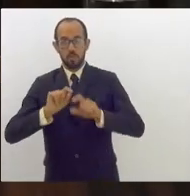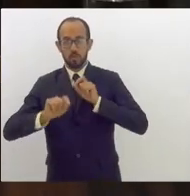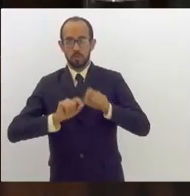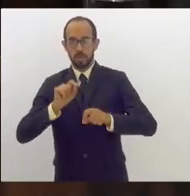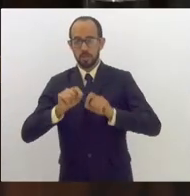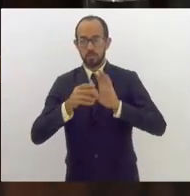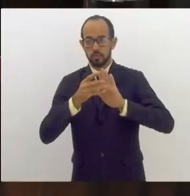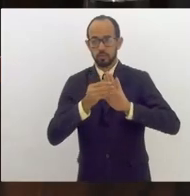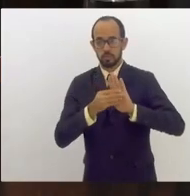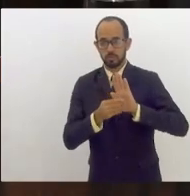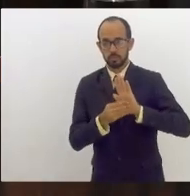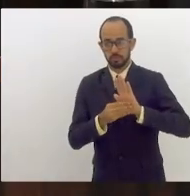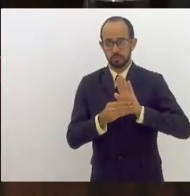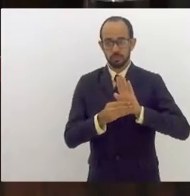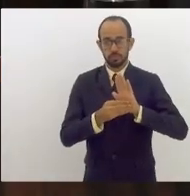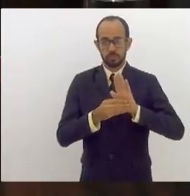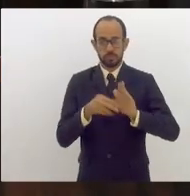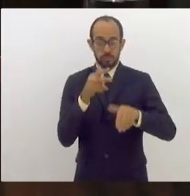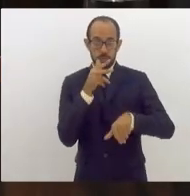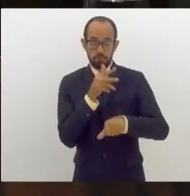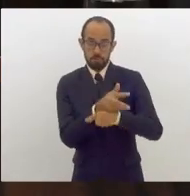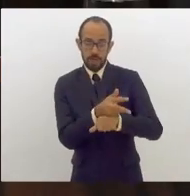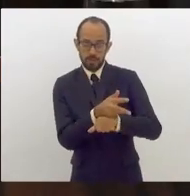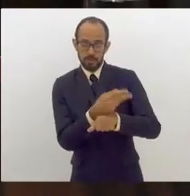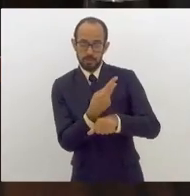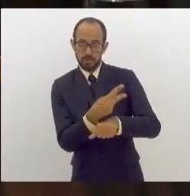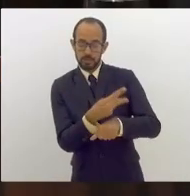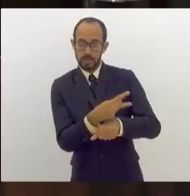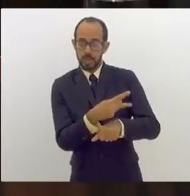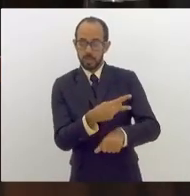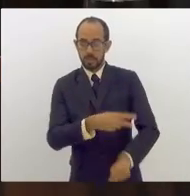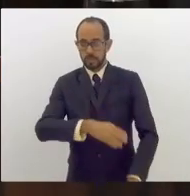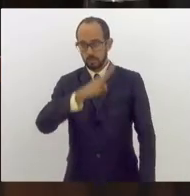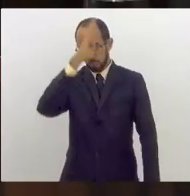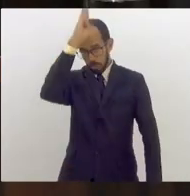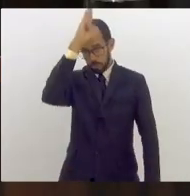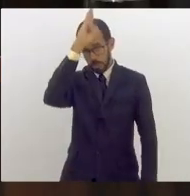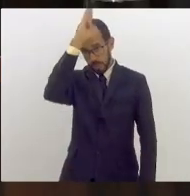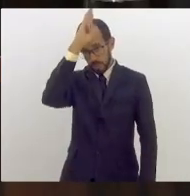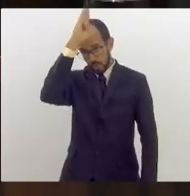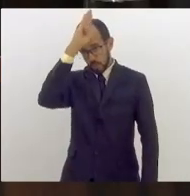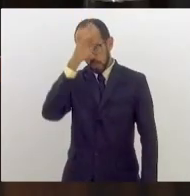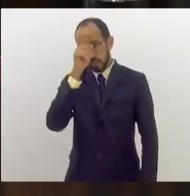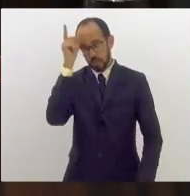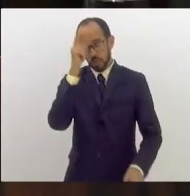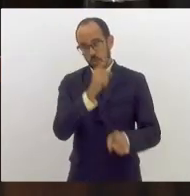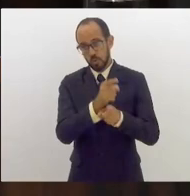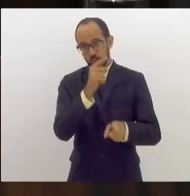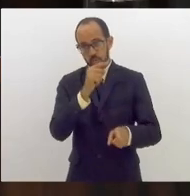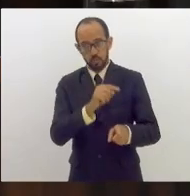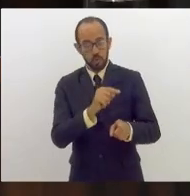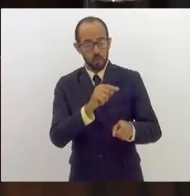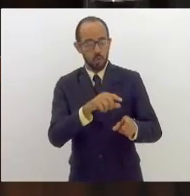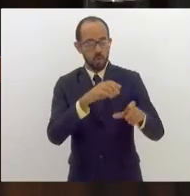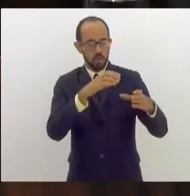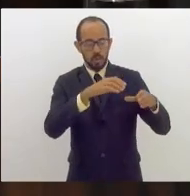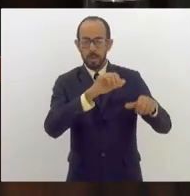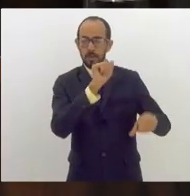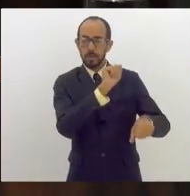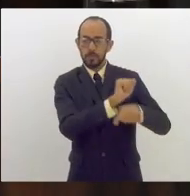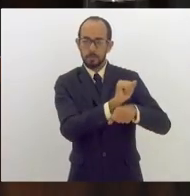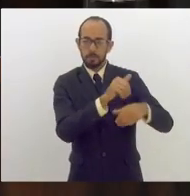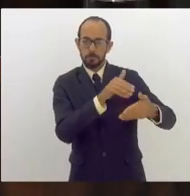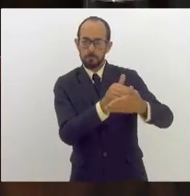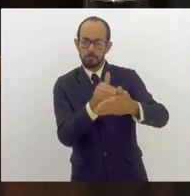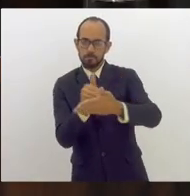registro de imagens desse oficial do Corpo de Bombeiros que identificou barricadas e a presença de fuzil no